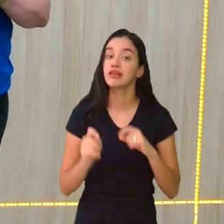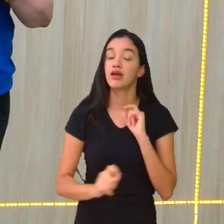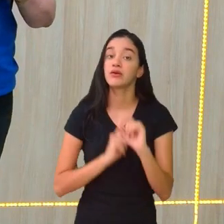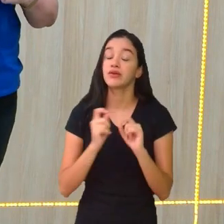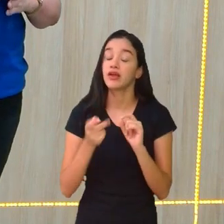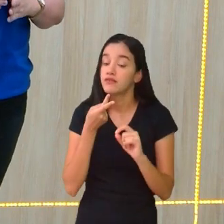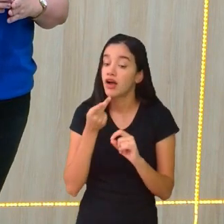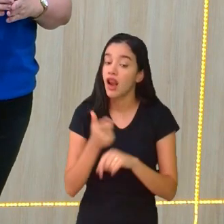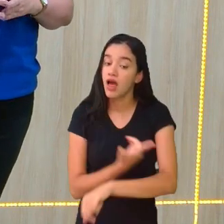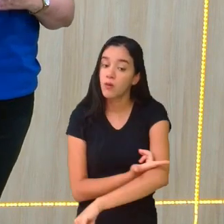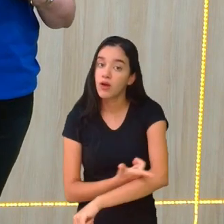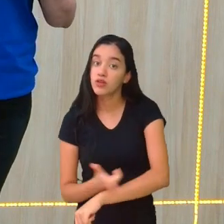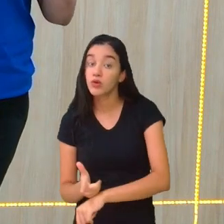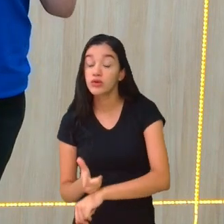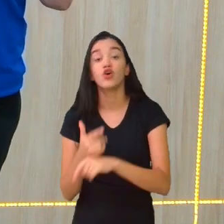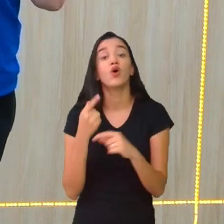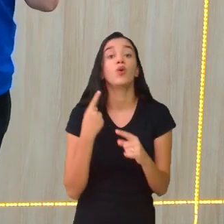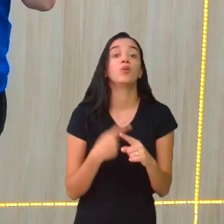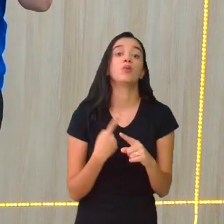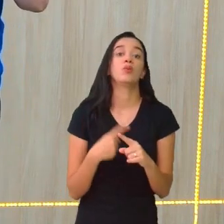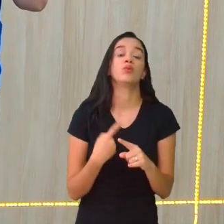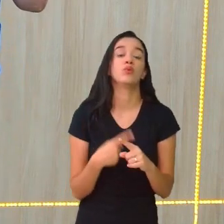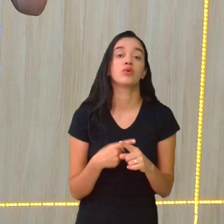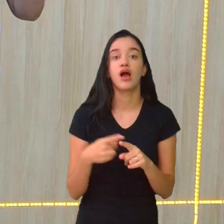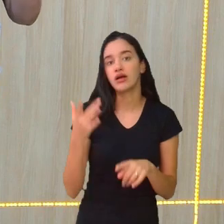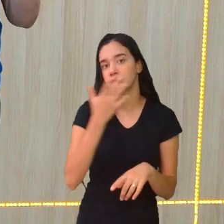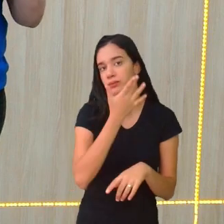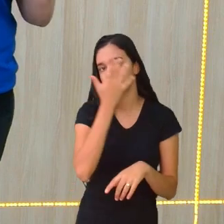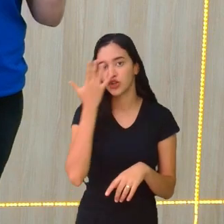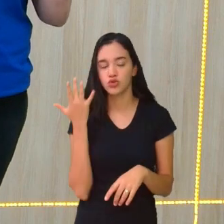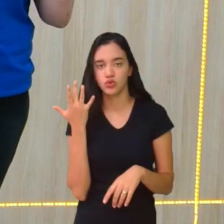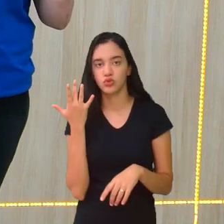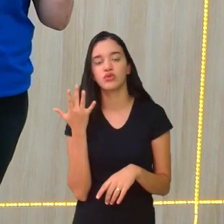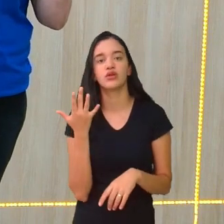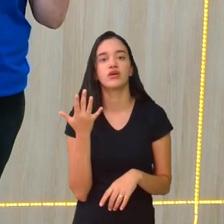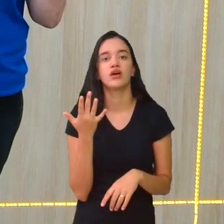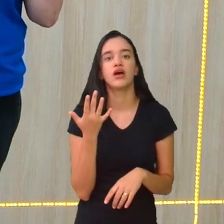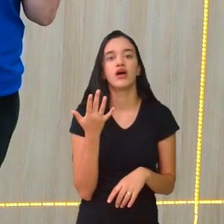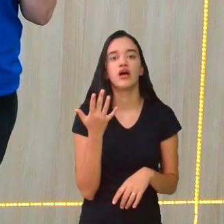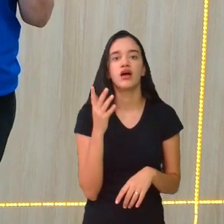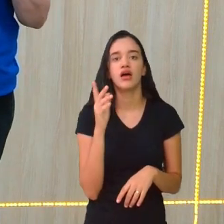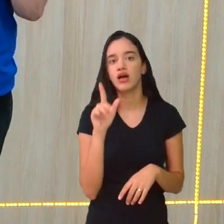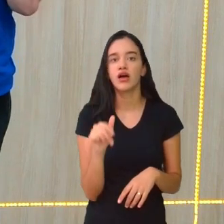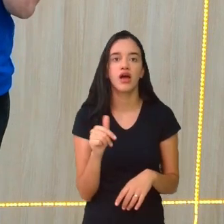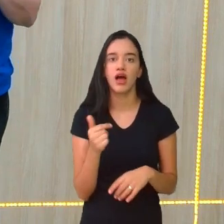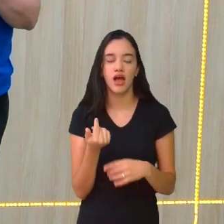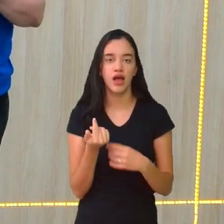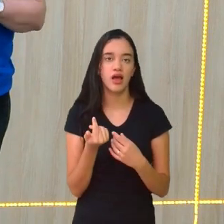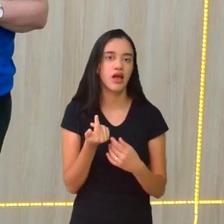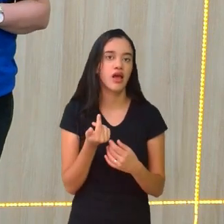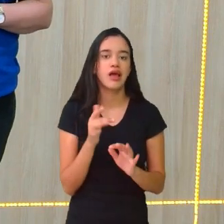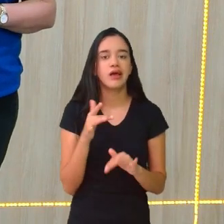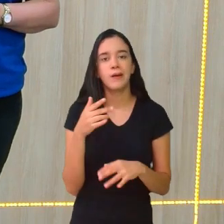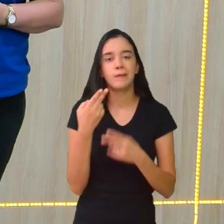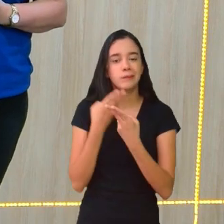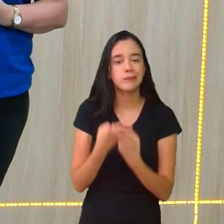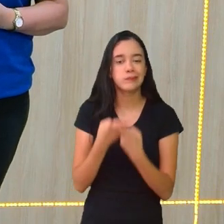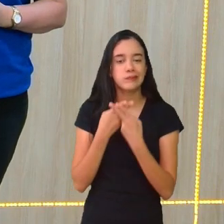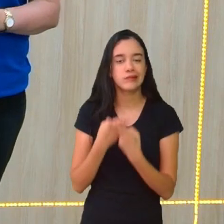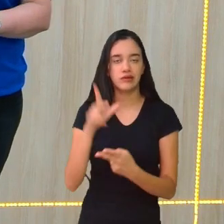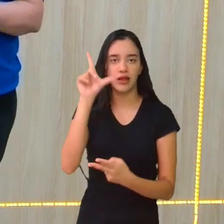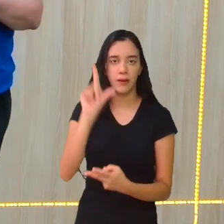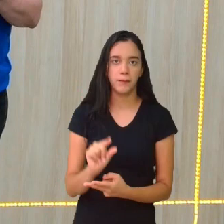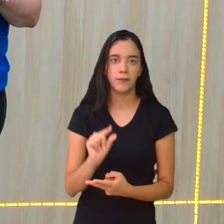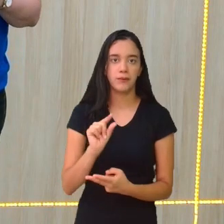falar com educação, não é? Porque hoje as pessoas estão assim com muito pouco paciência, não é?